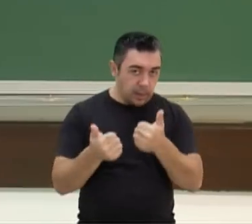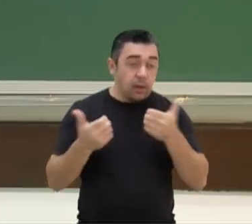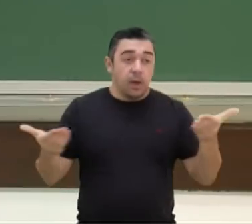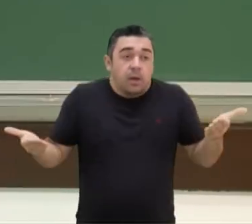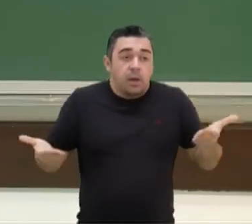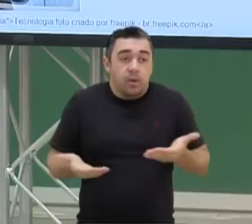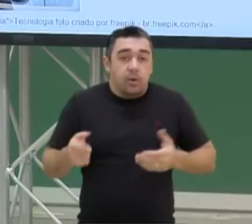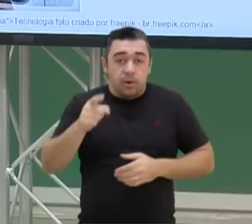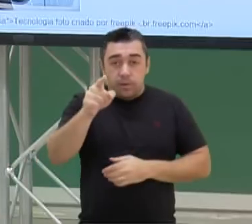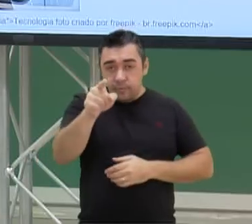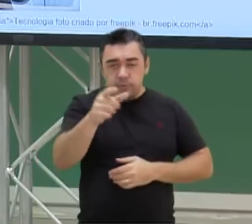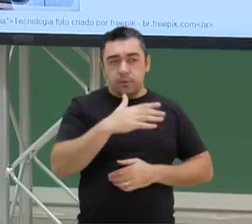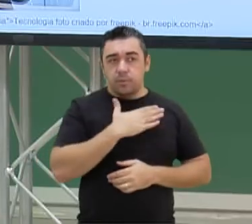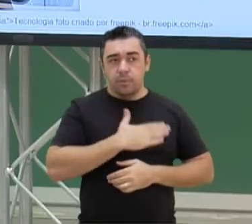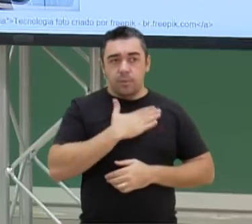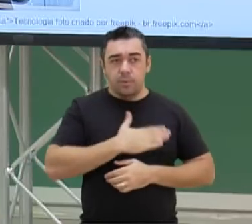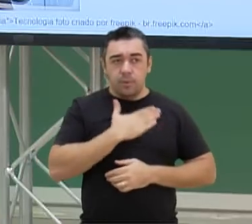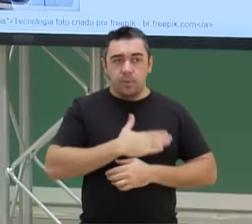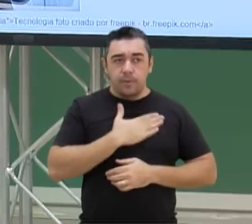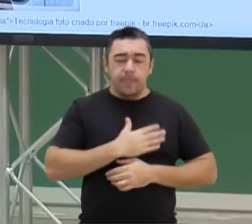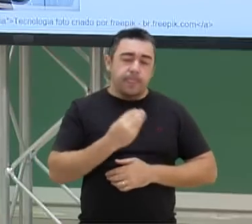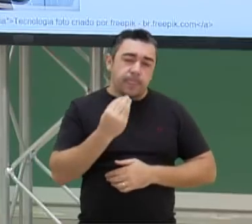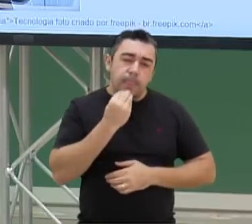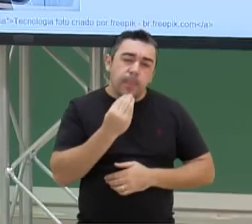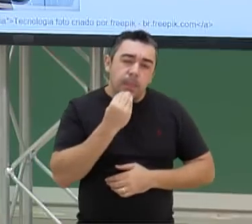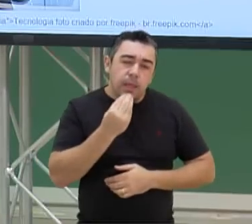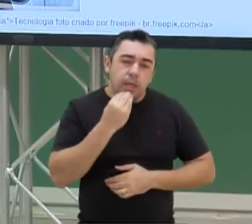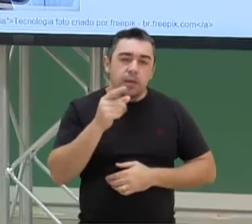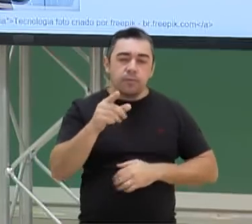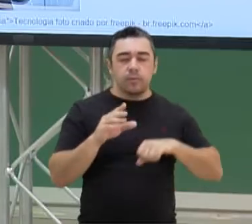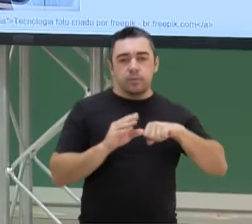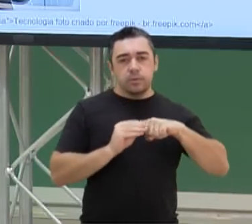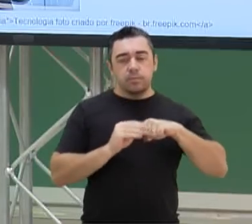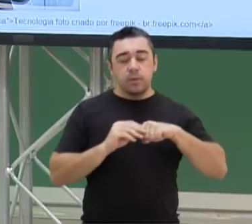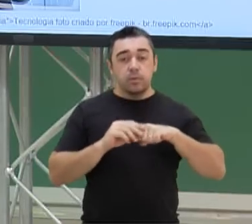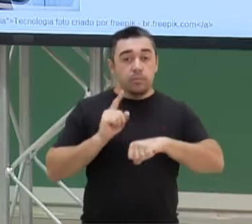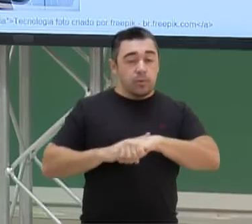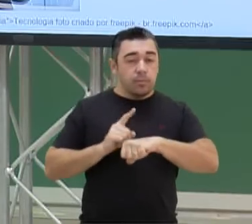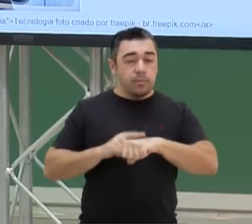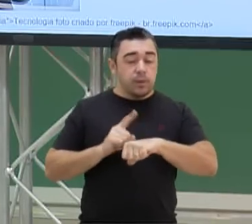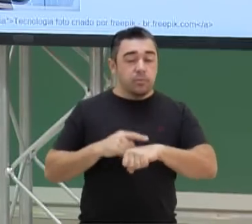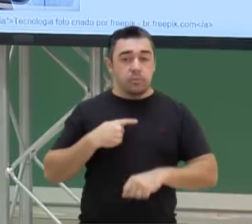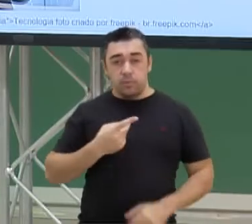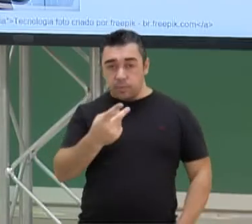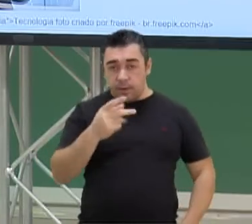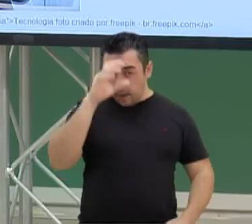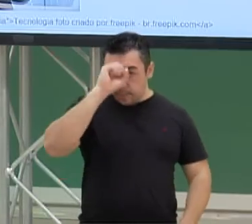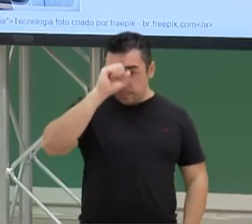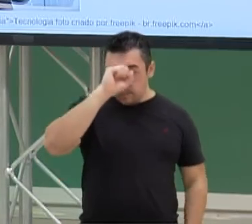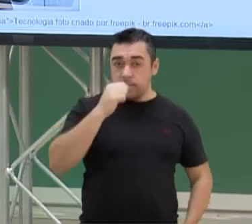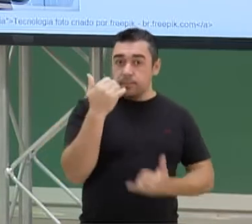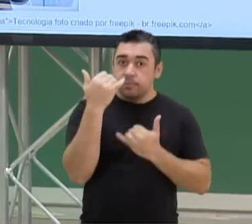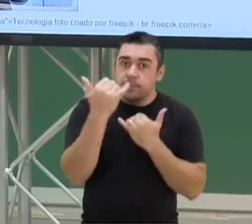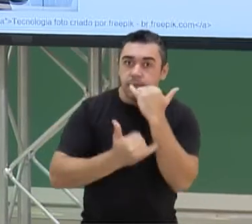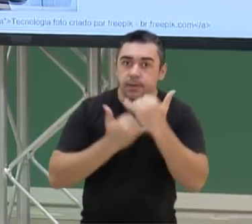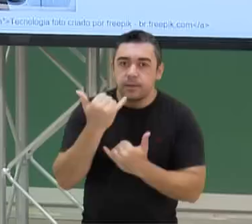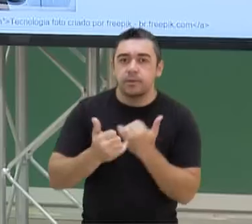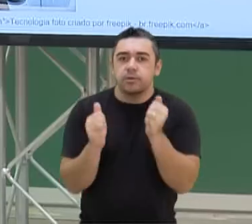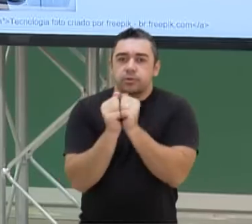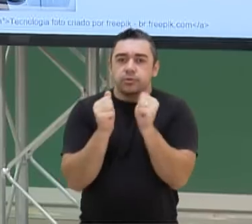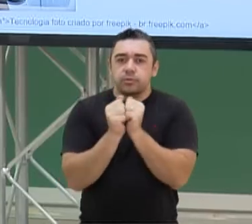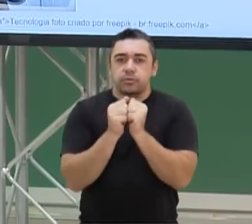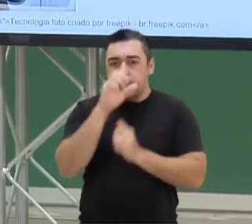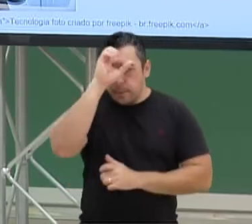aquela hora que vocês adoram, aquele momento divertido, onde a gente aprende brincando, onde a gente aprende